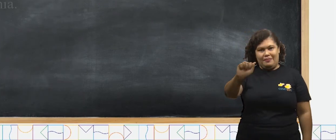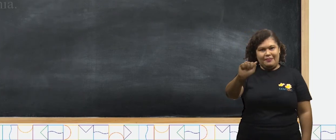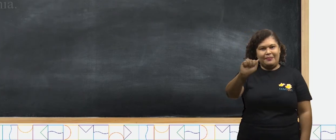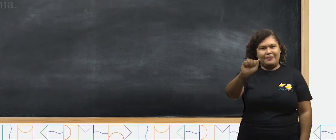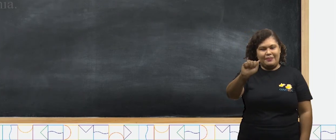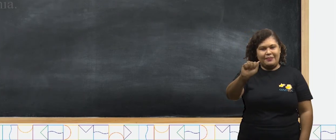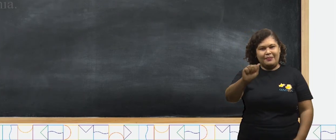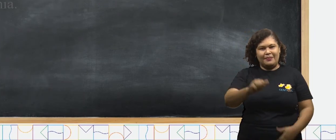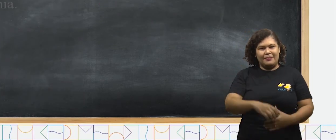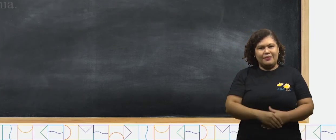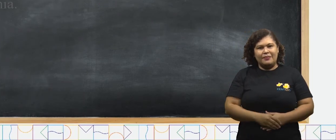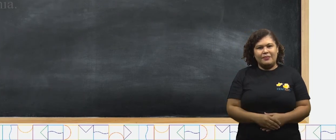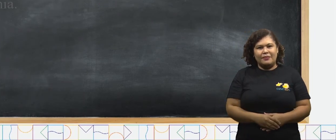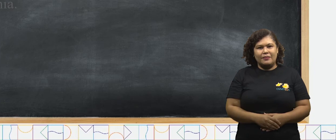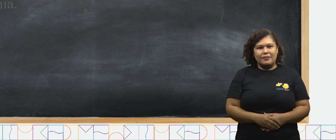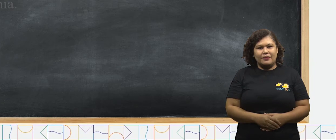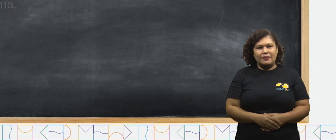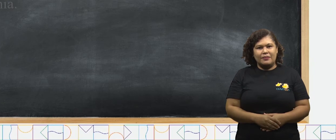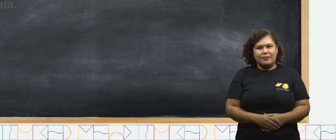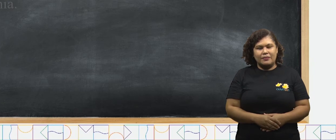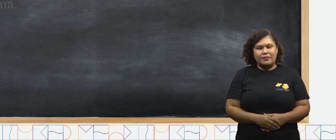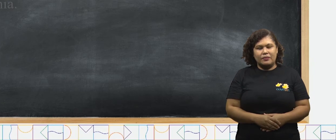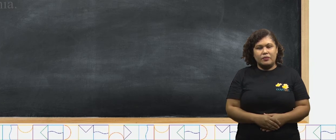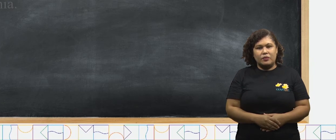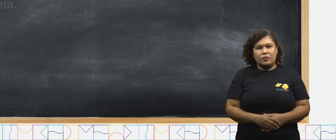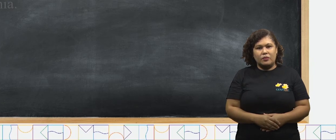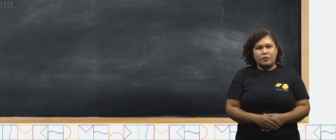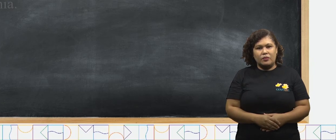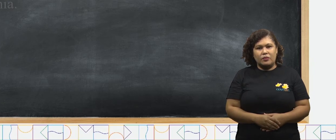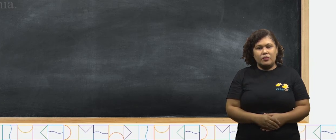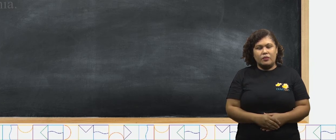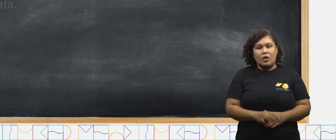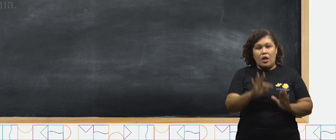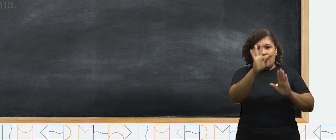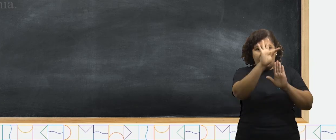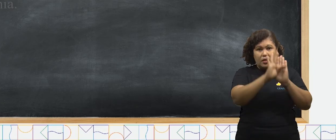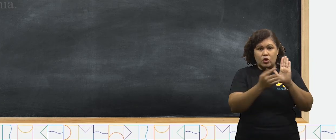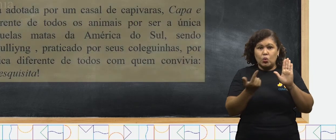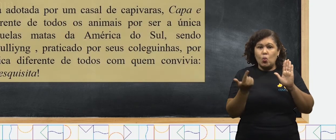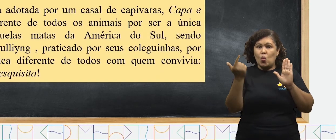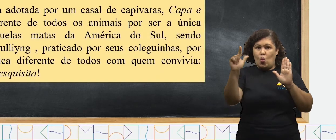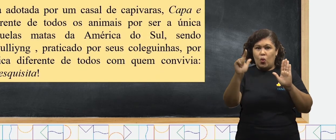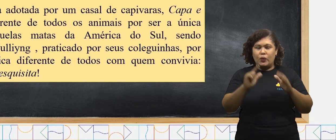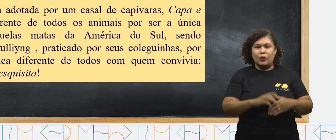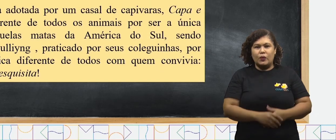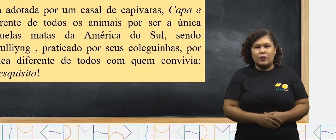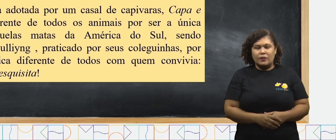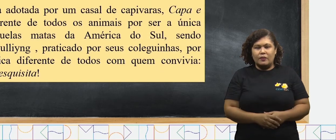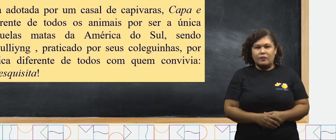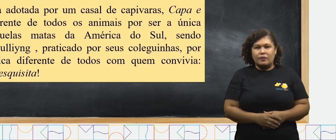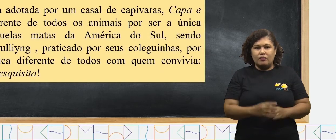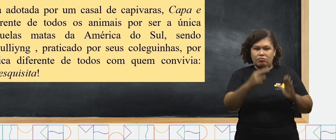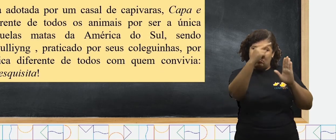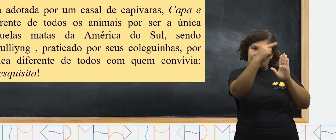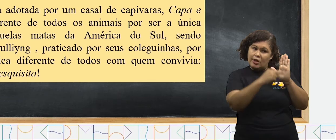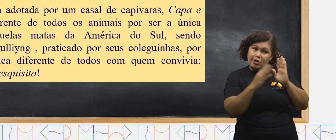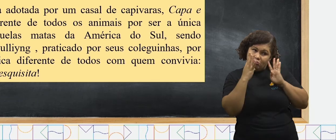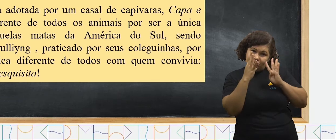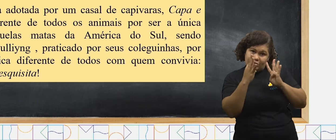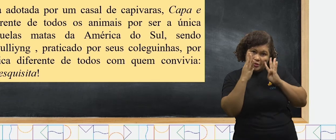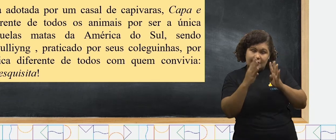A, macaco narigudo. Passemos à atividade número 3. Leia com